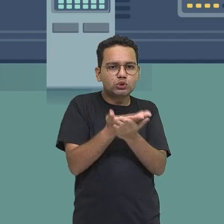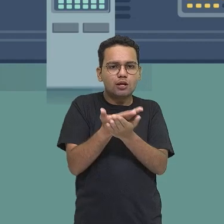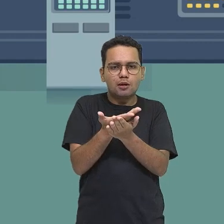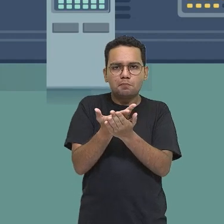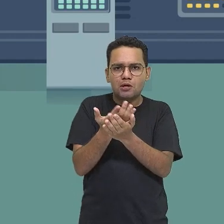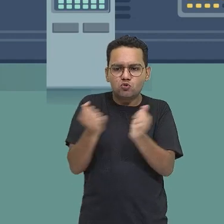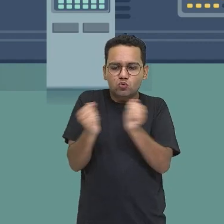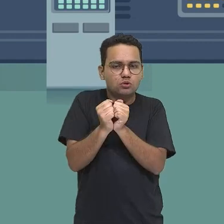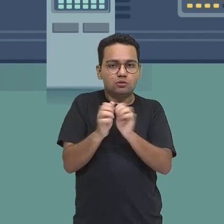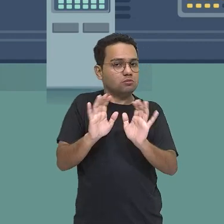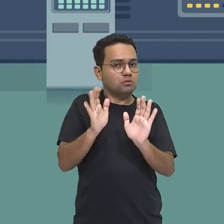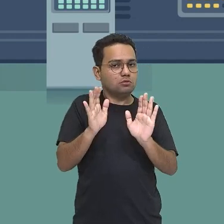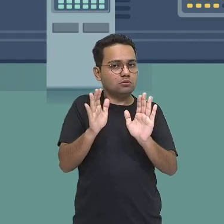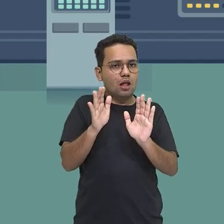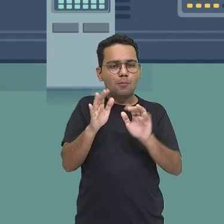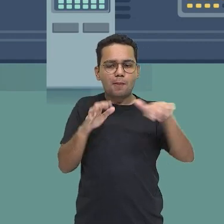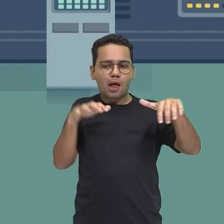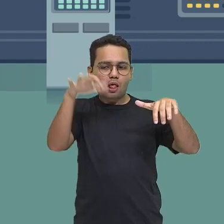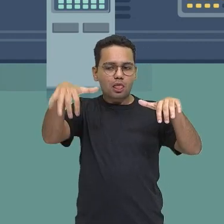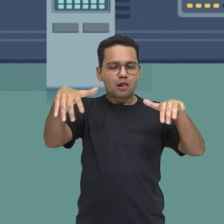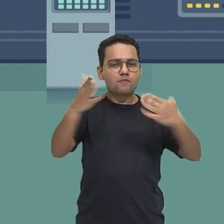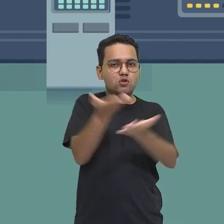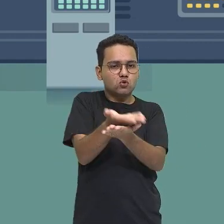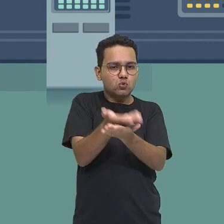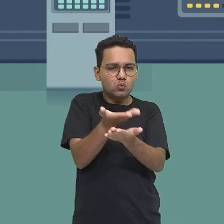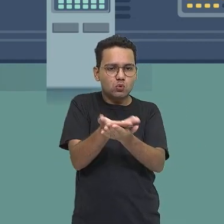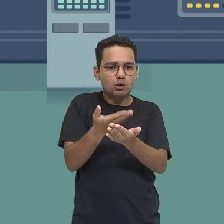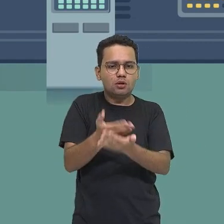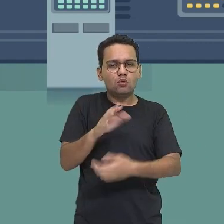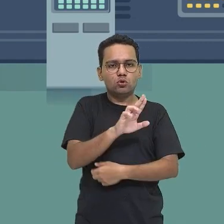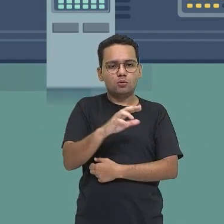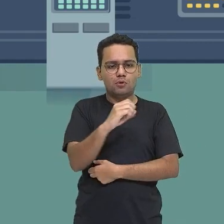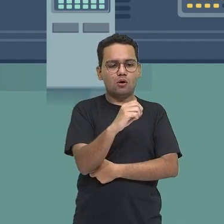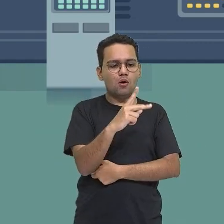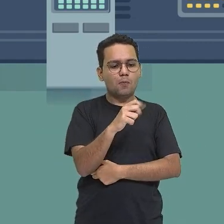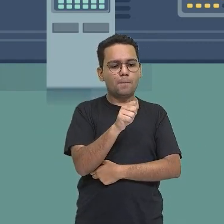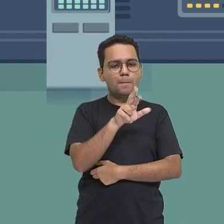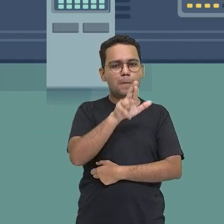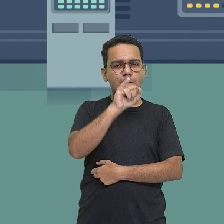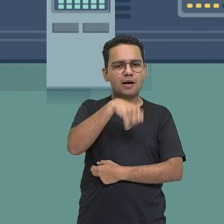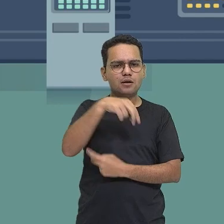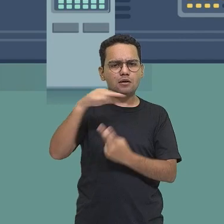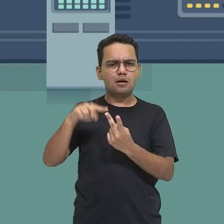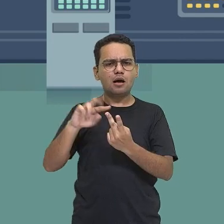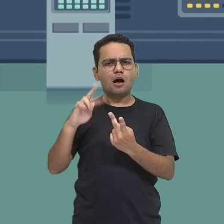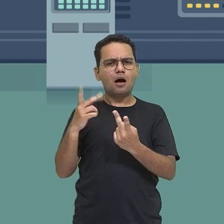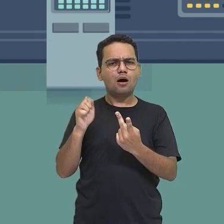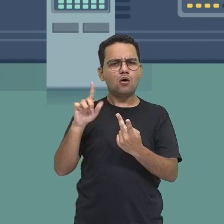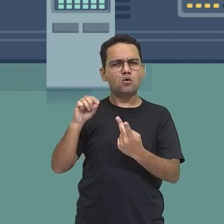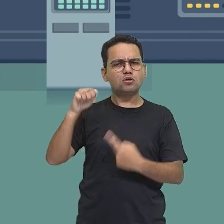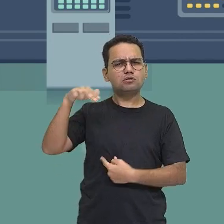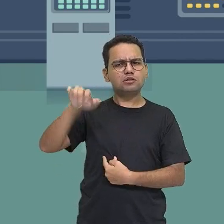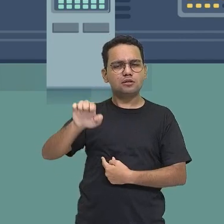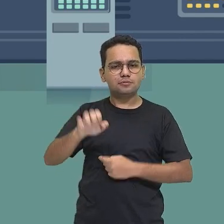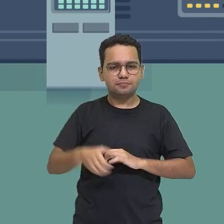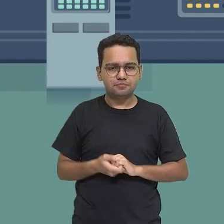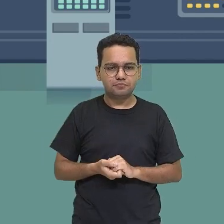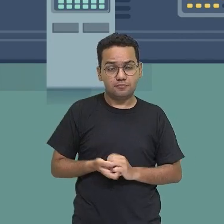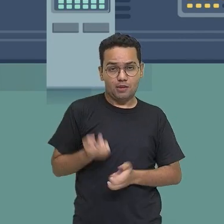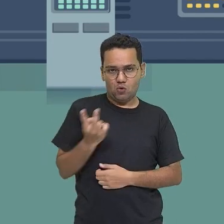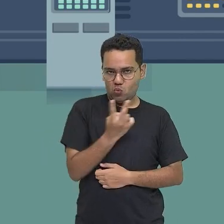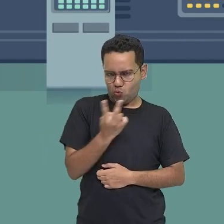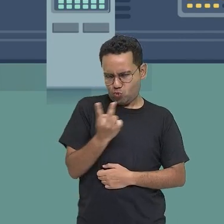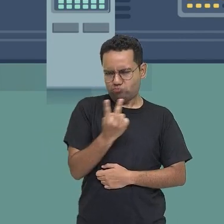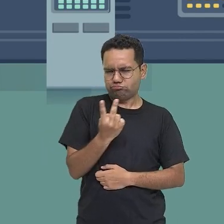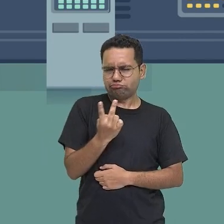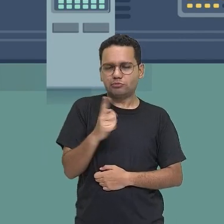juntas, mas tinham a mesma ideia. É o Oparin e o Haldane. Qual é essa hipótese? Para eles, a